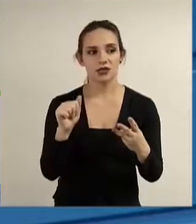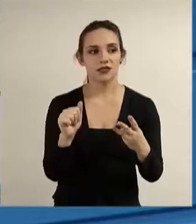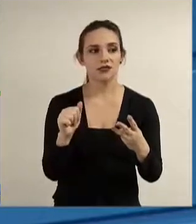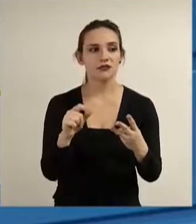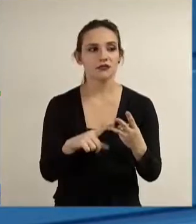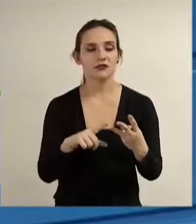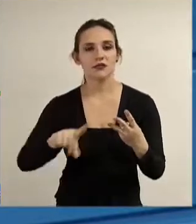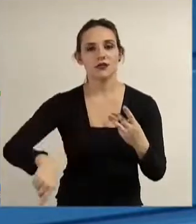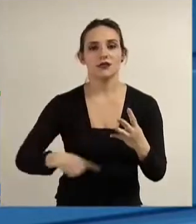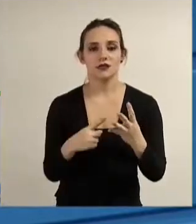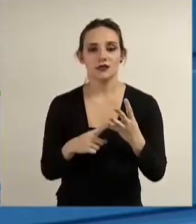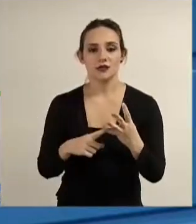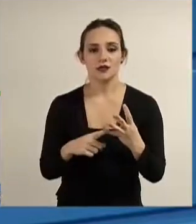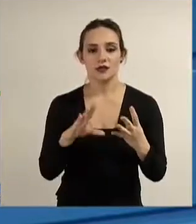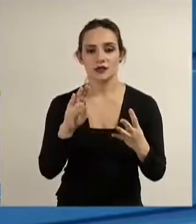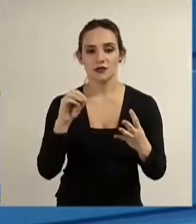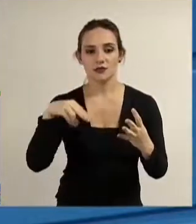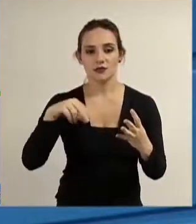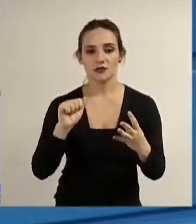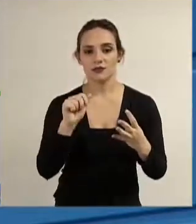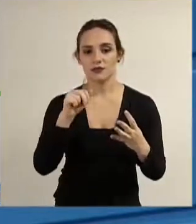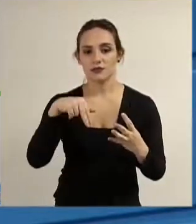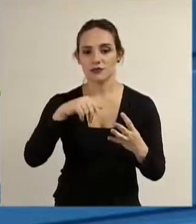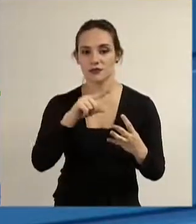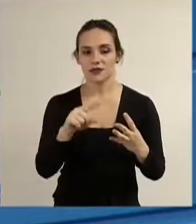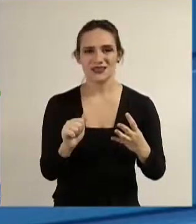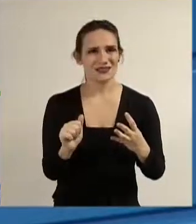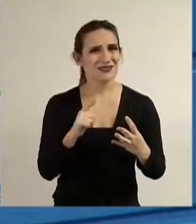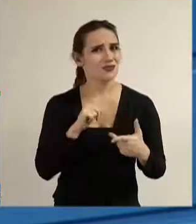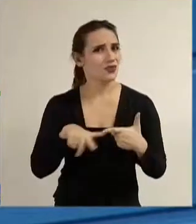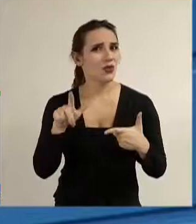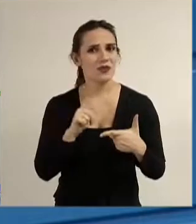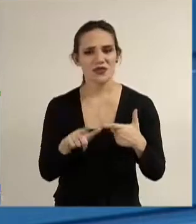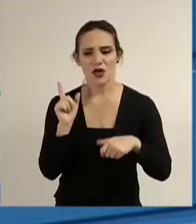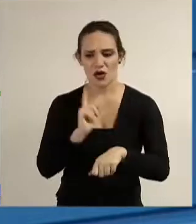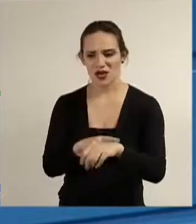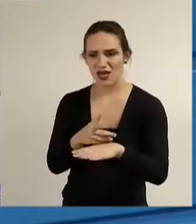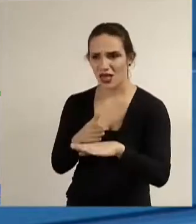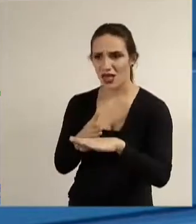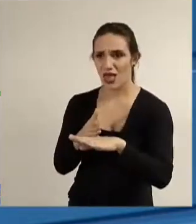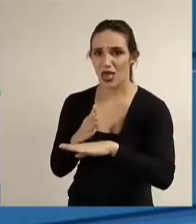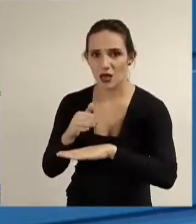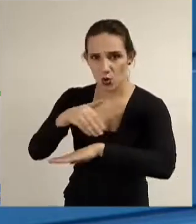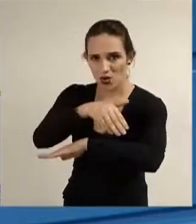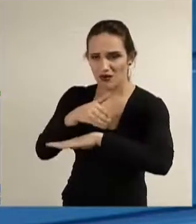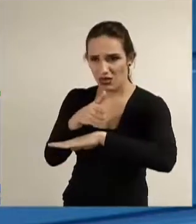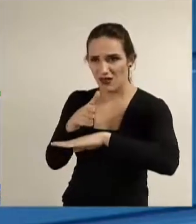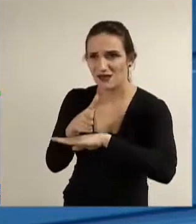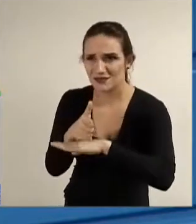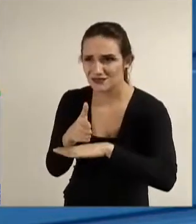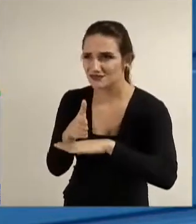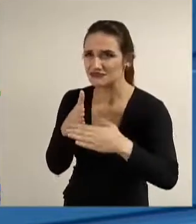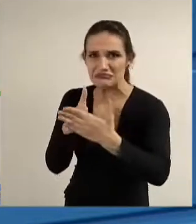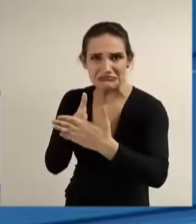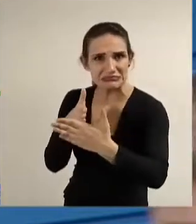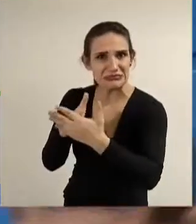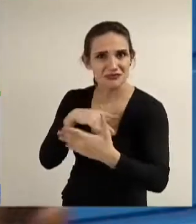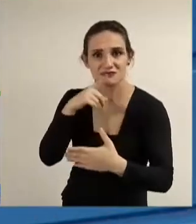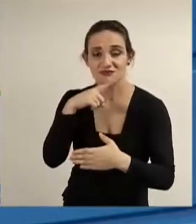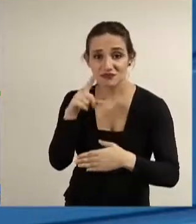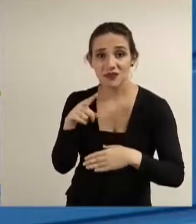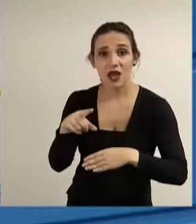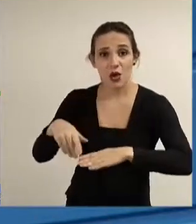o Bonanza. Nós temos um problema com a entrada do Bonanza, os moradores não têm por onde entrar, e são bairros que margeiam a